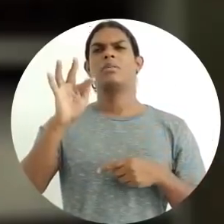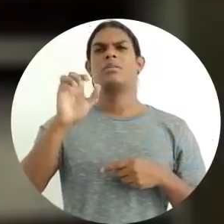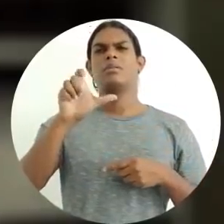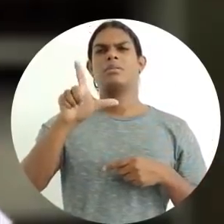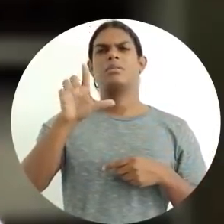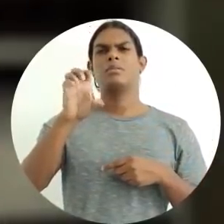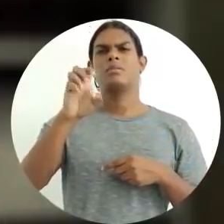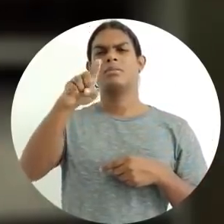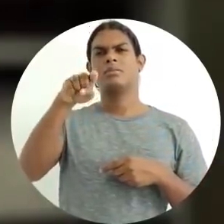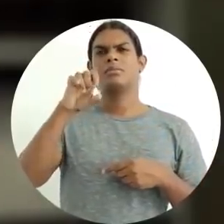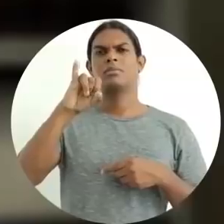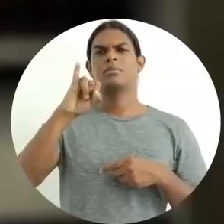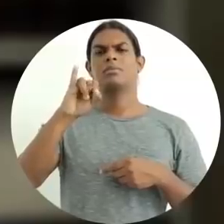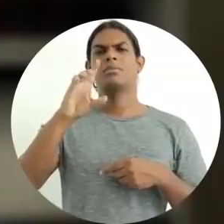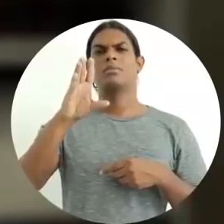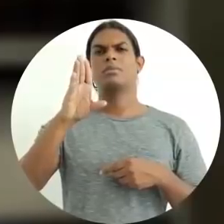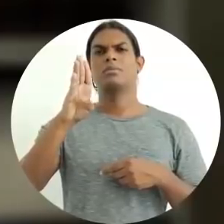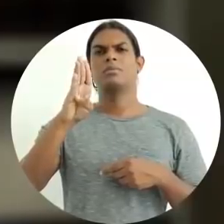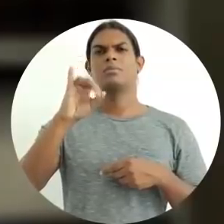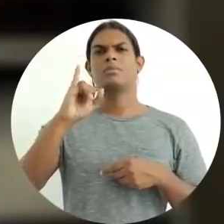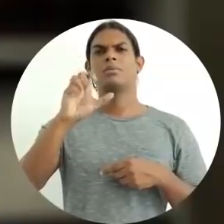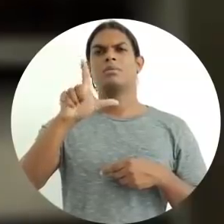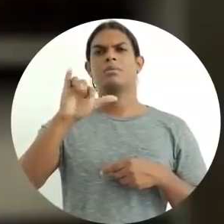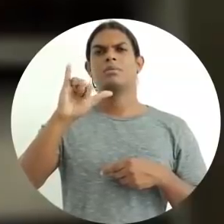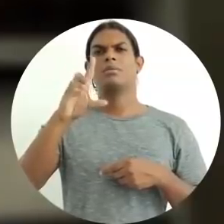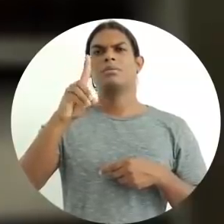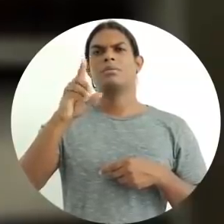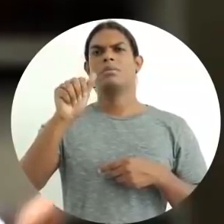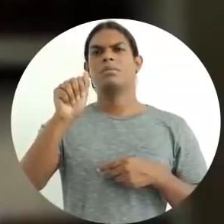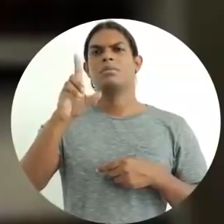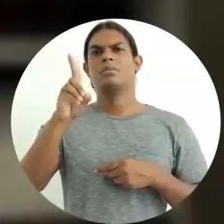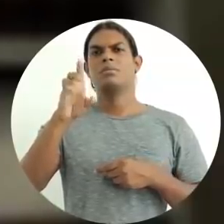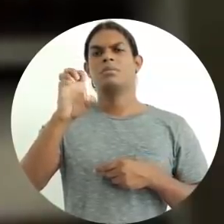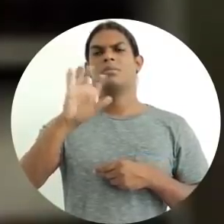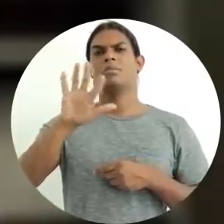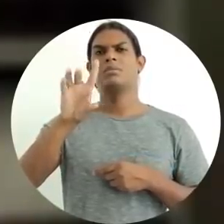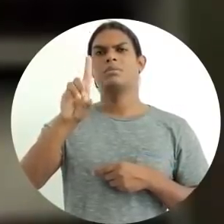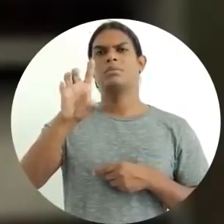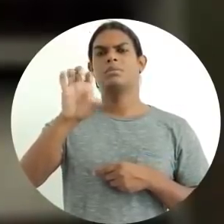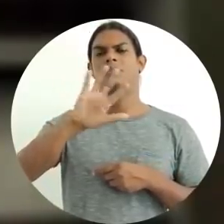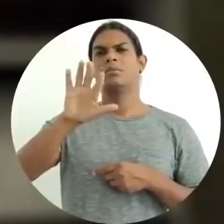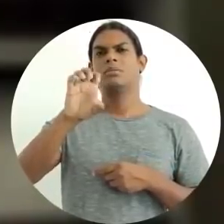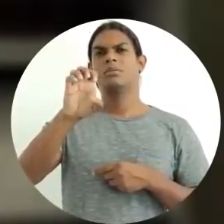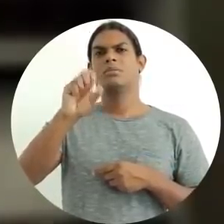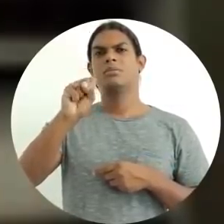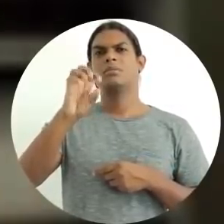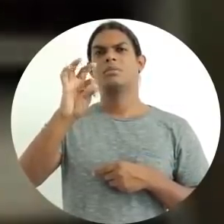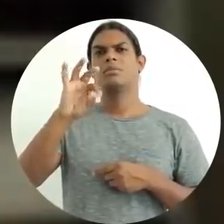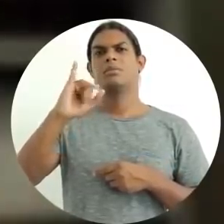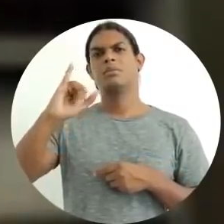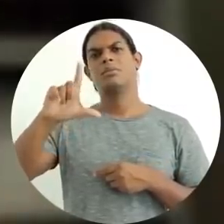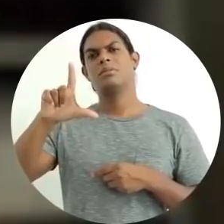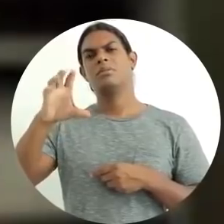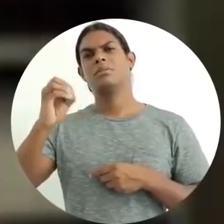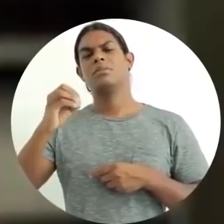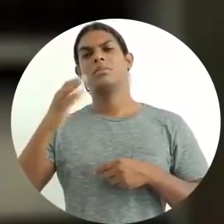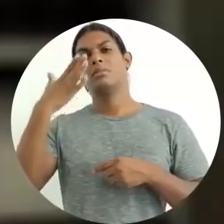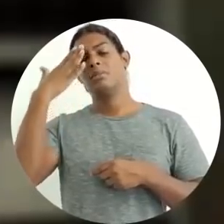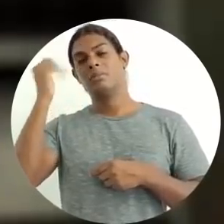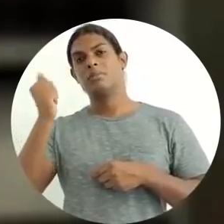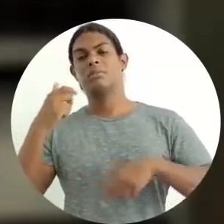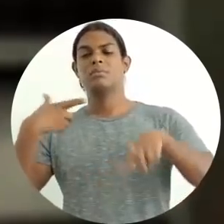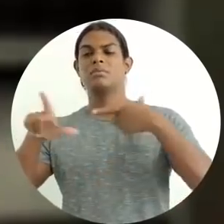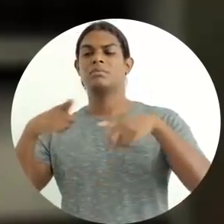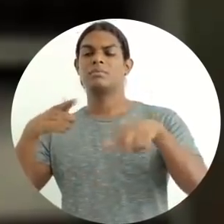de estilo? É justamente para ele poder cada vez mais saber lidar com os diferentes tipos de